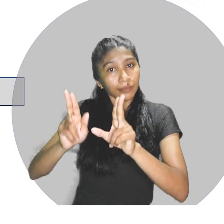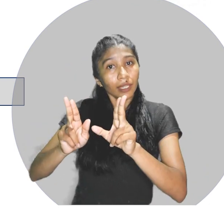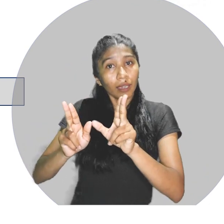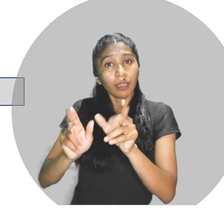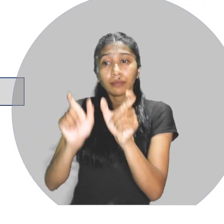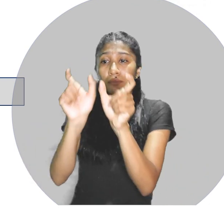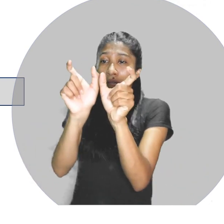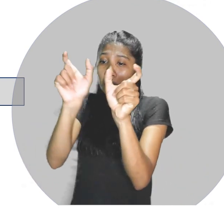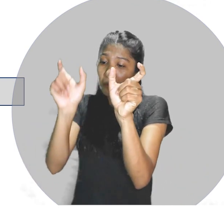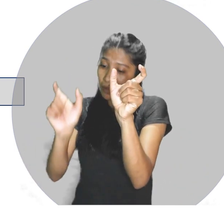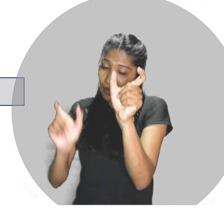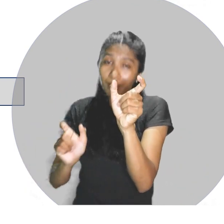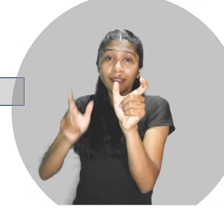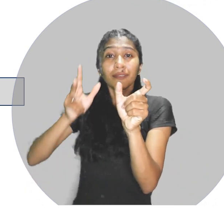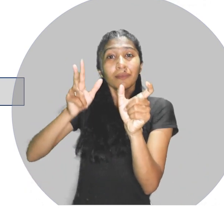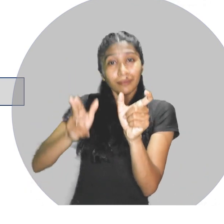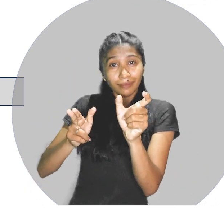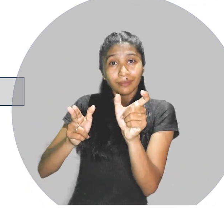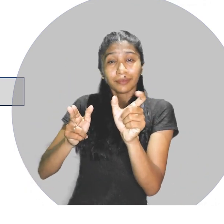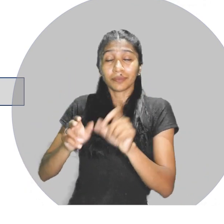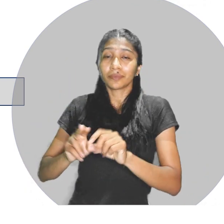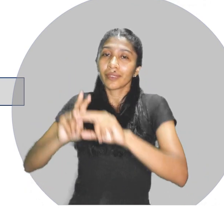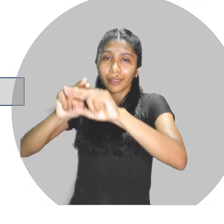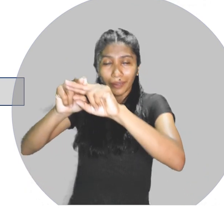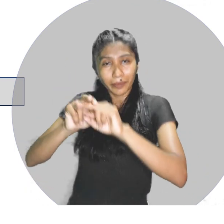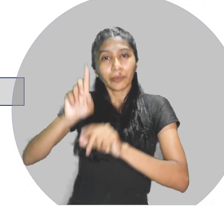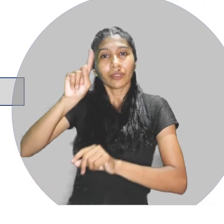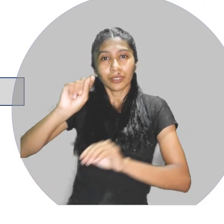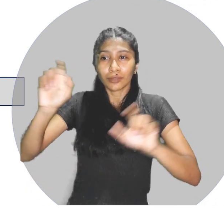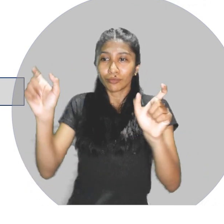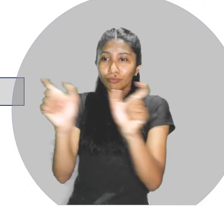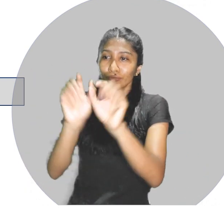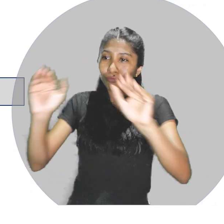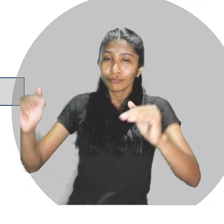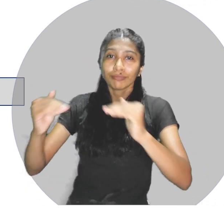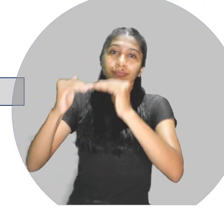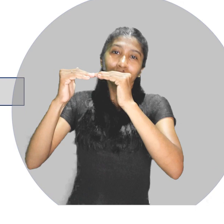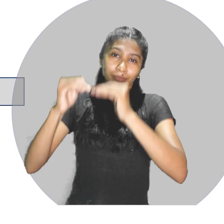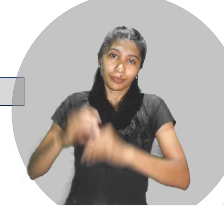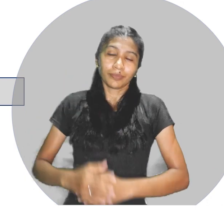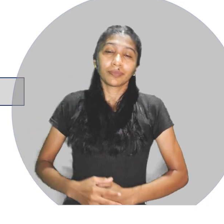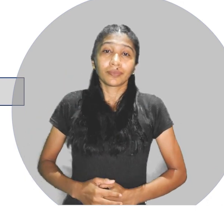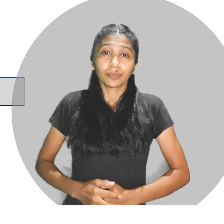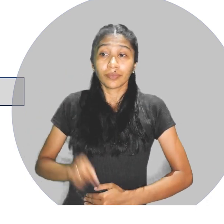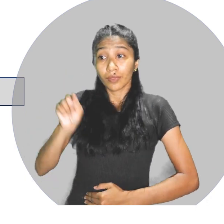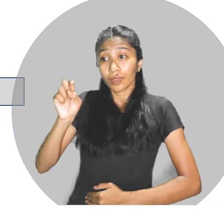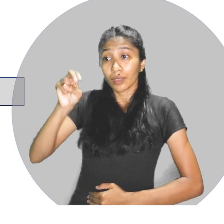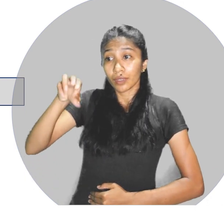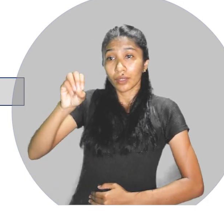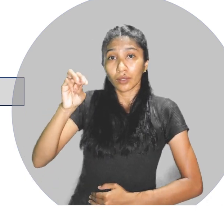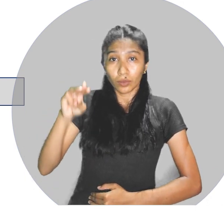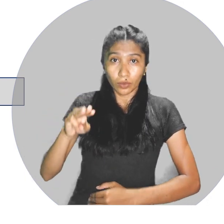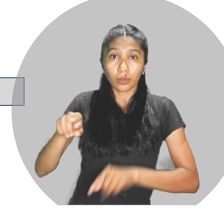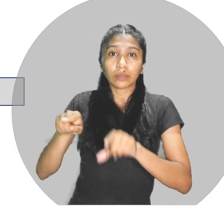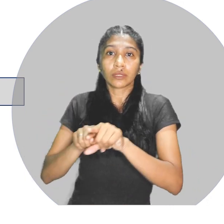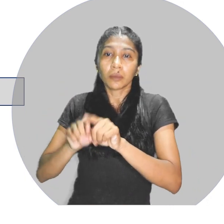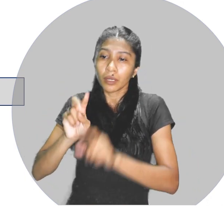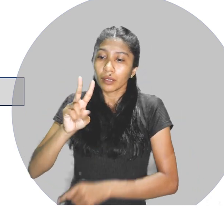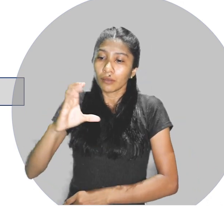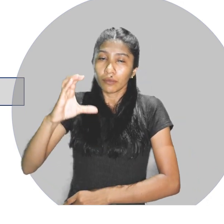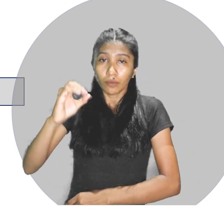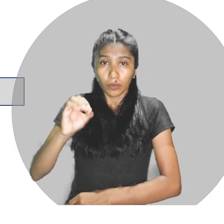mesma quantidade, duas sílabas. Por isso é chamado de parisilábico. O nominativo e o